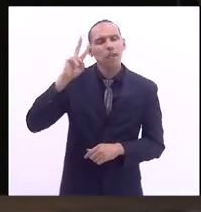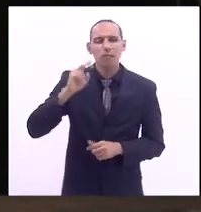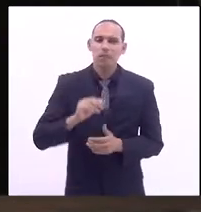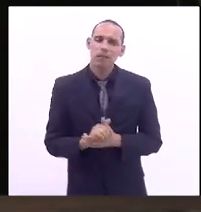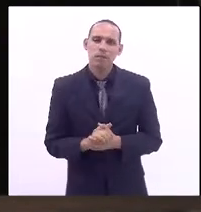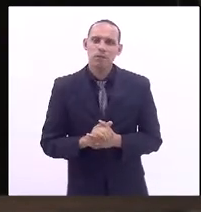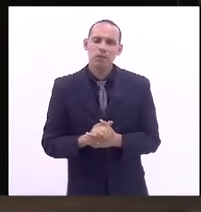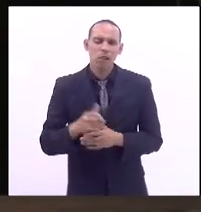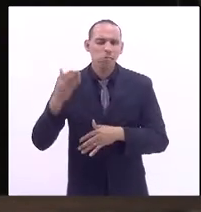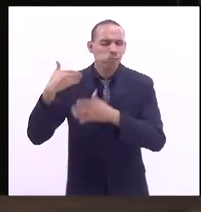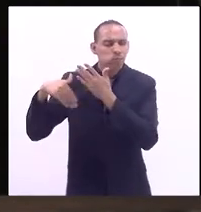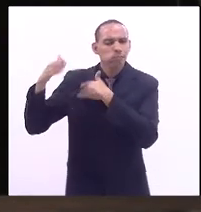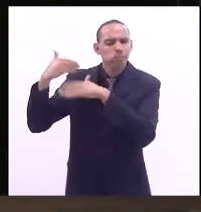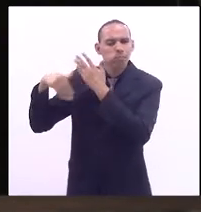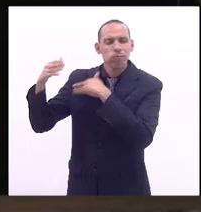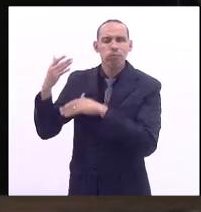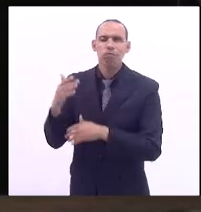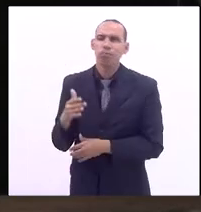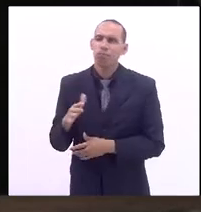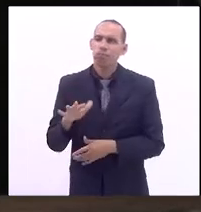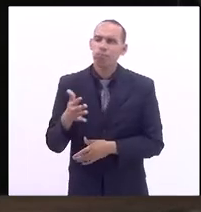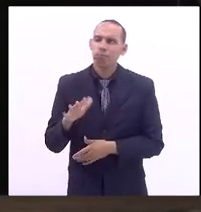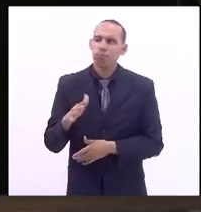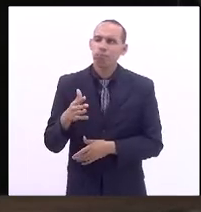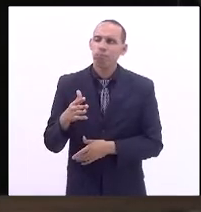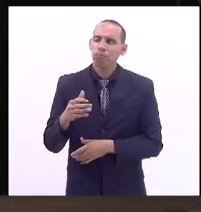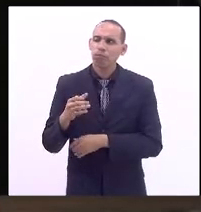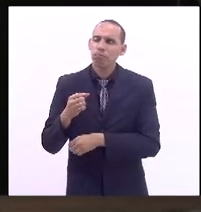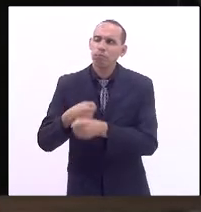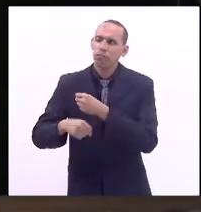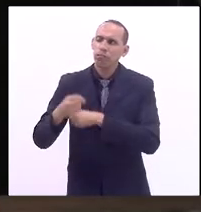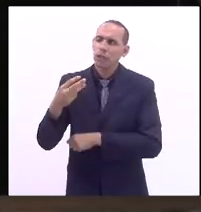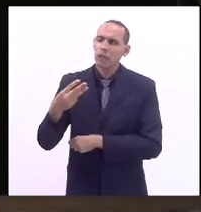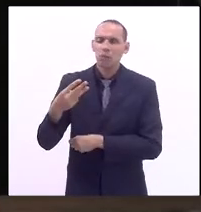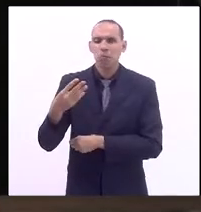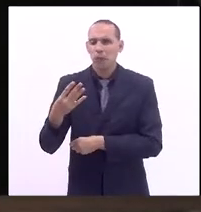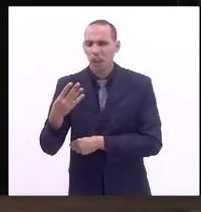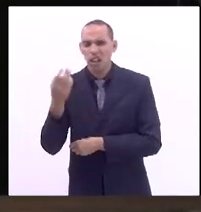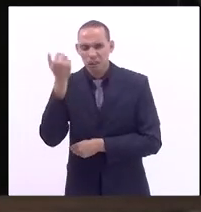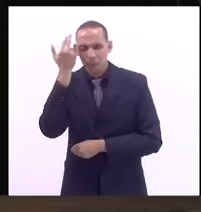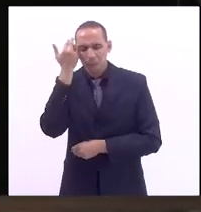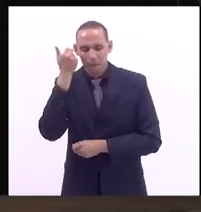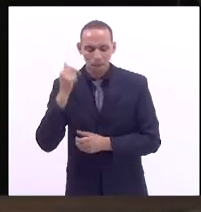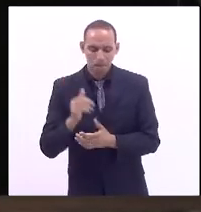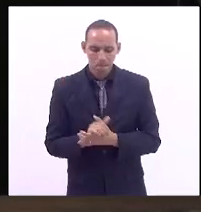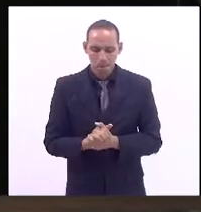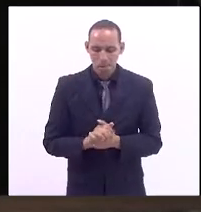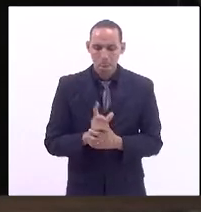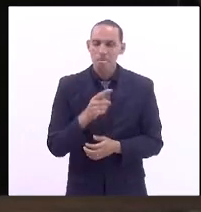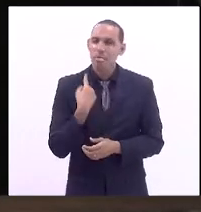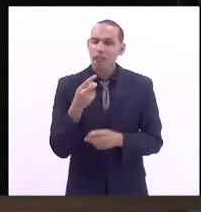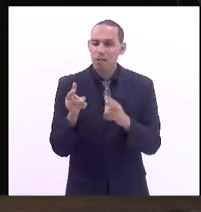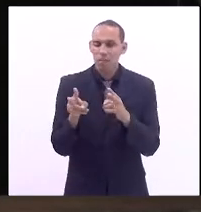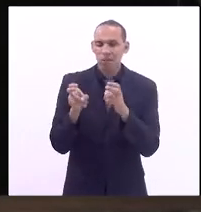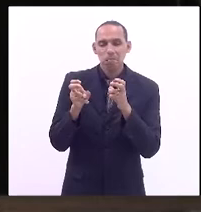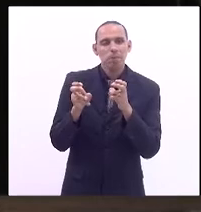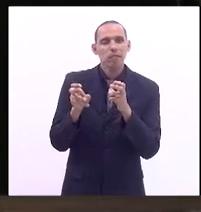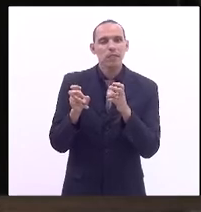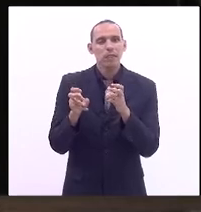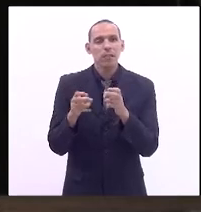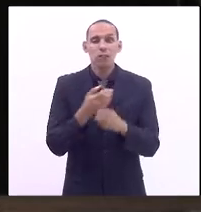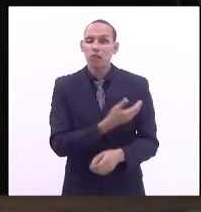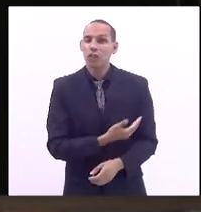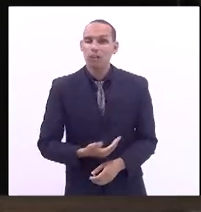que alguns tempos atrás Vamos ver aí aos 34 anos da tarde para levar com ele é loja observamos que o